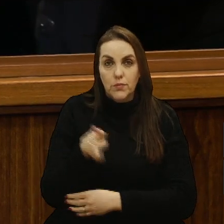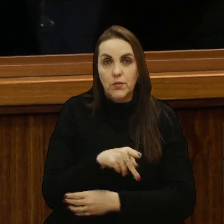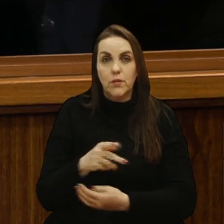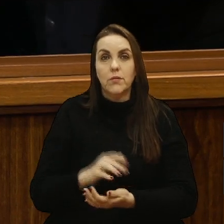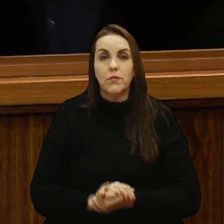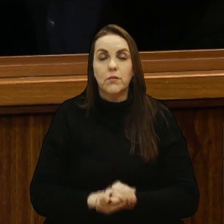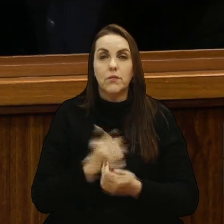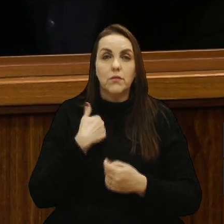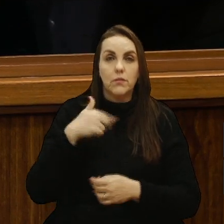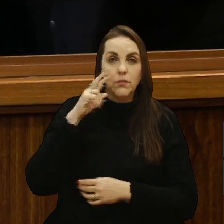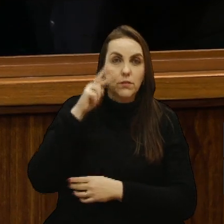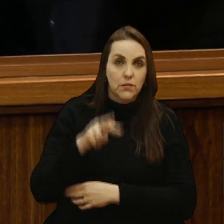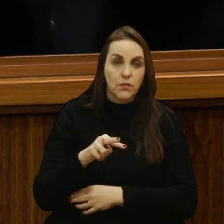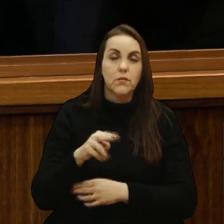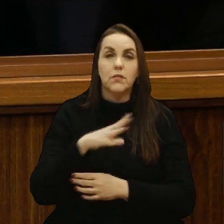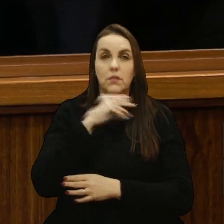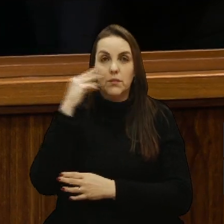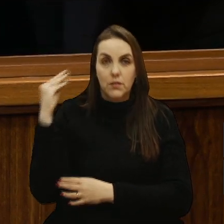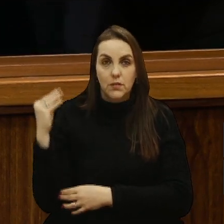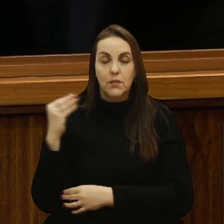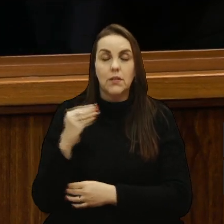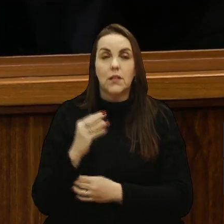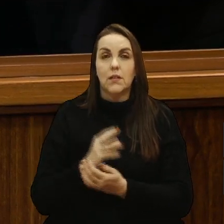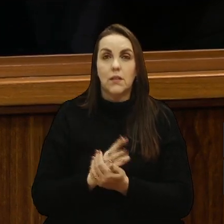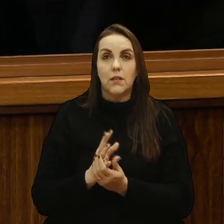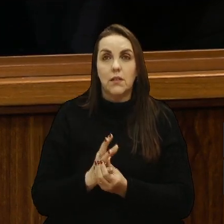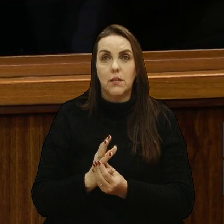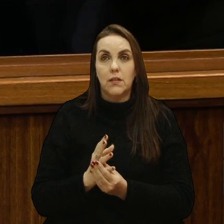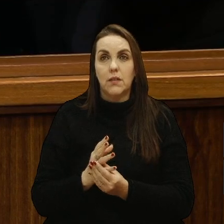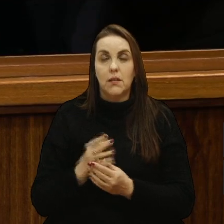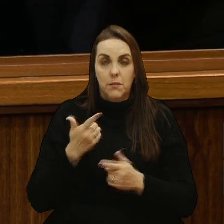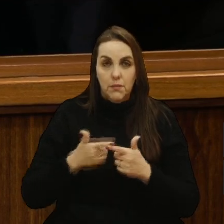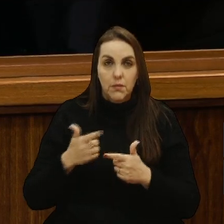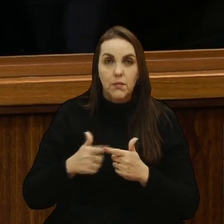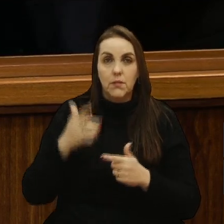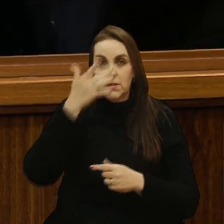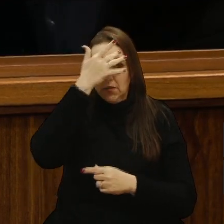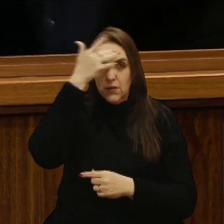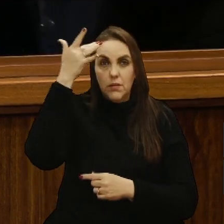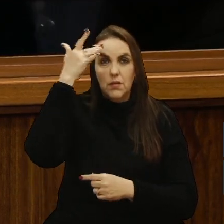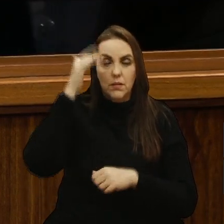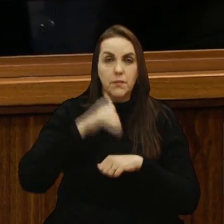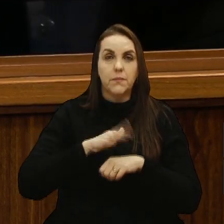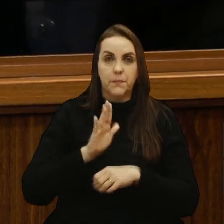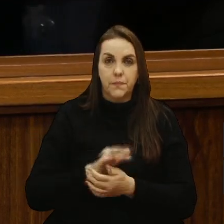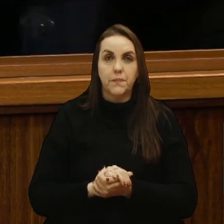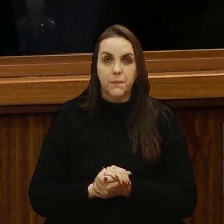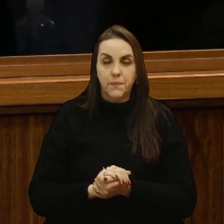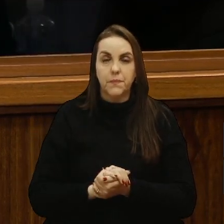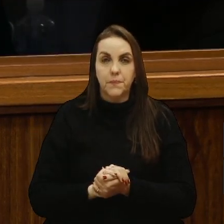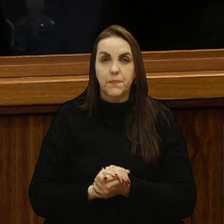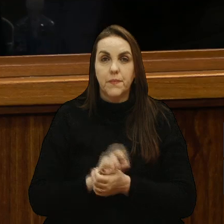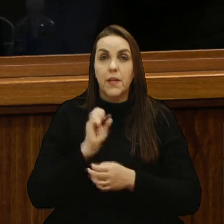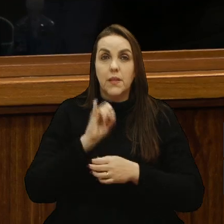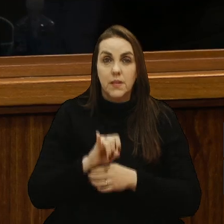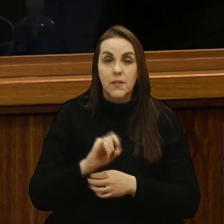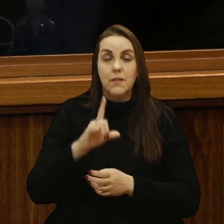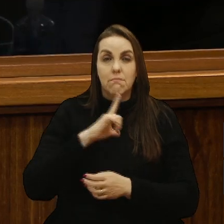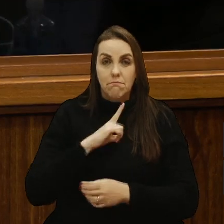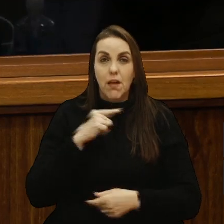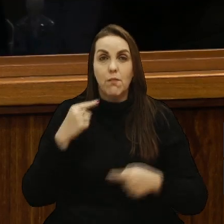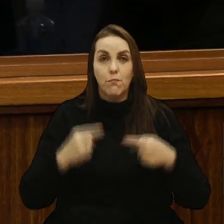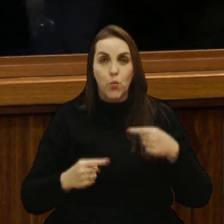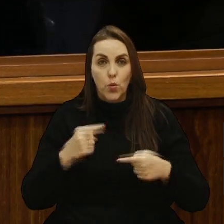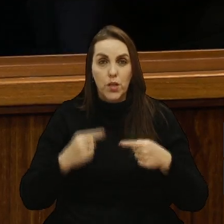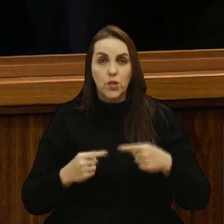vejo os adolescentes cada vez com mais problema de saúde mental. E se a gente tivesse políticas